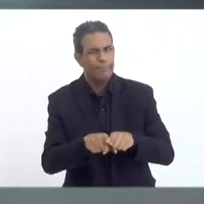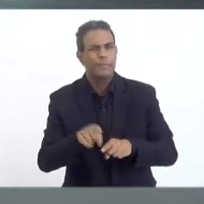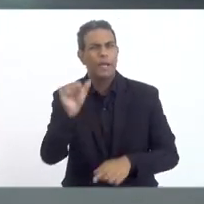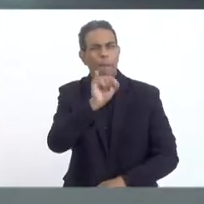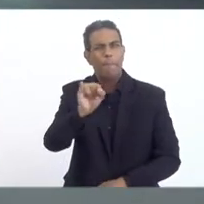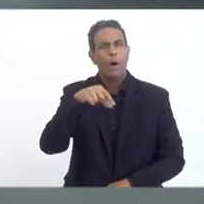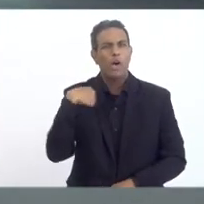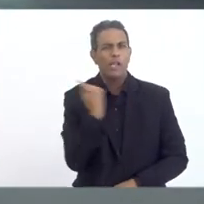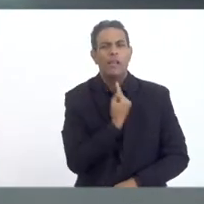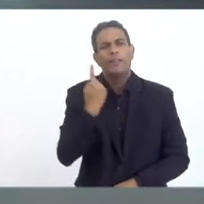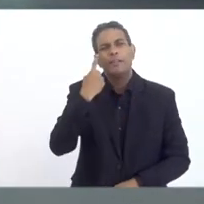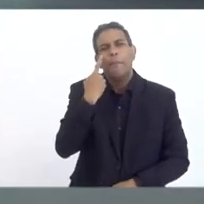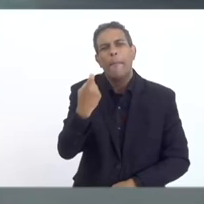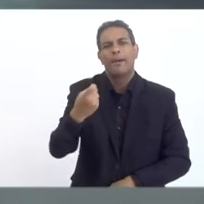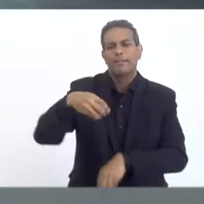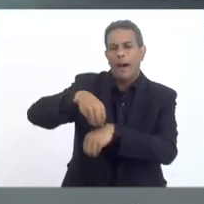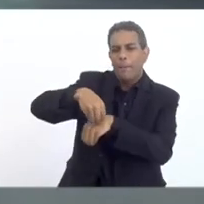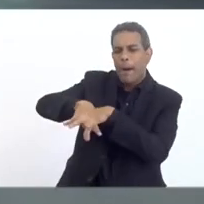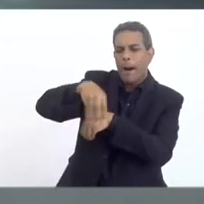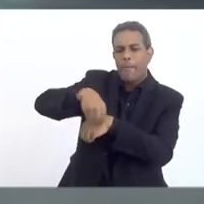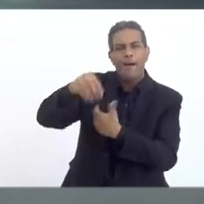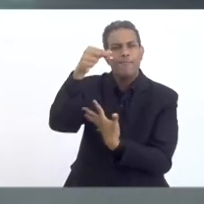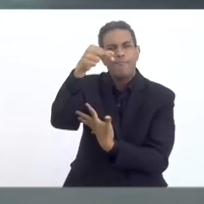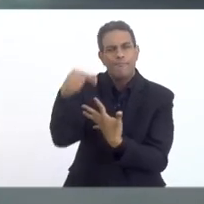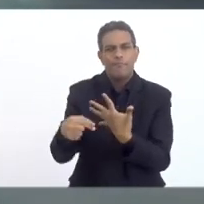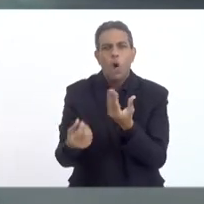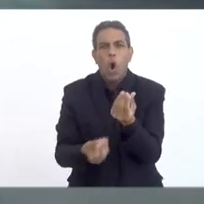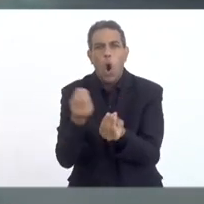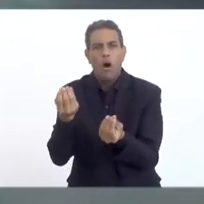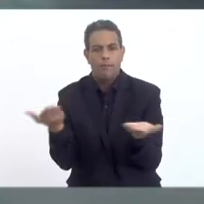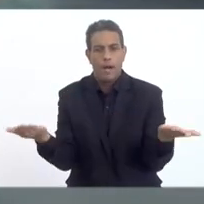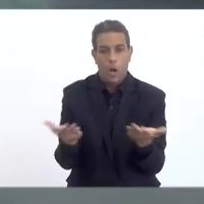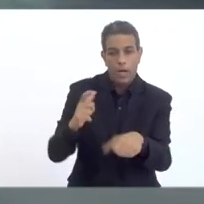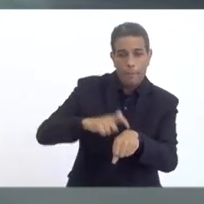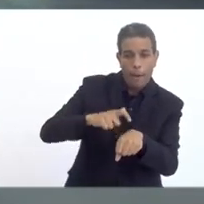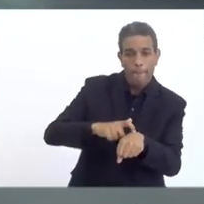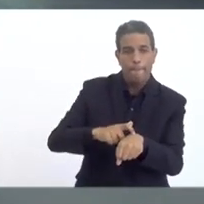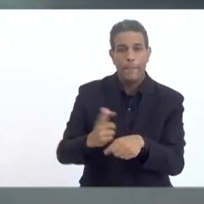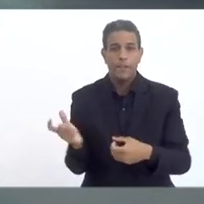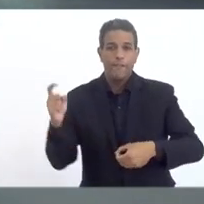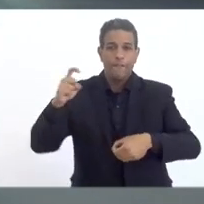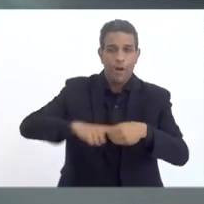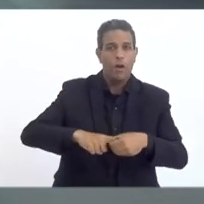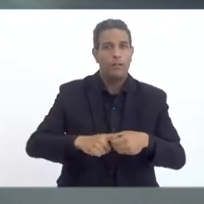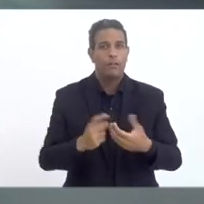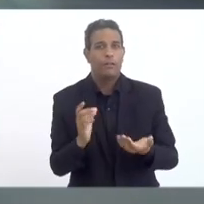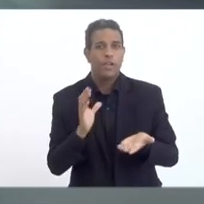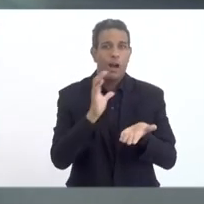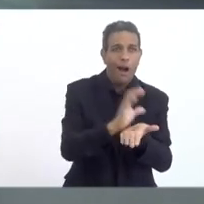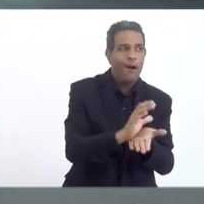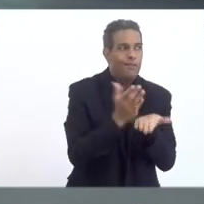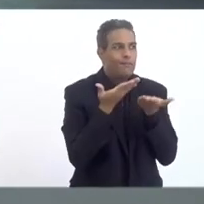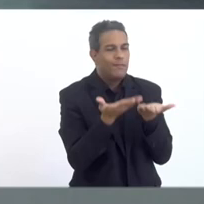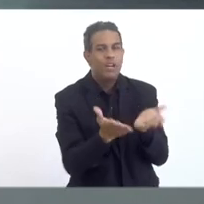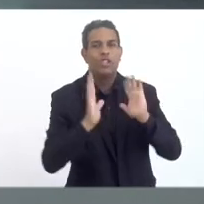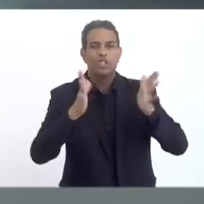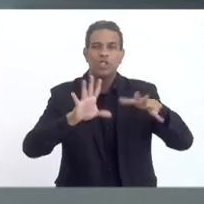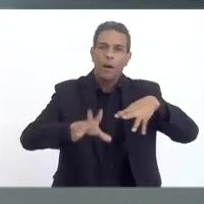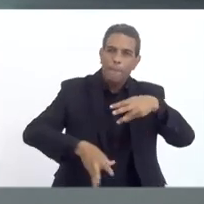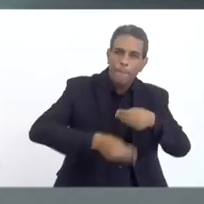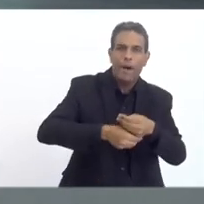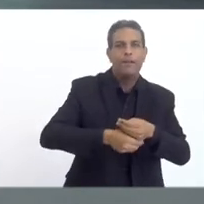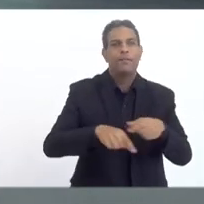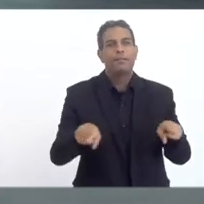importante informação de que não há óbices perante o regime de recuperação fiscal, porque isso já foi